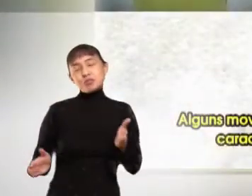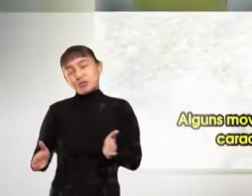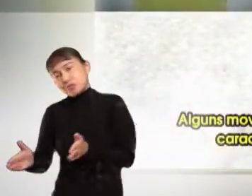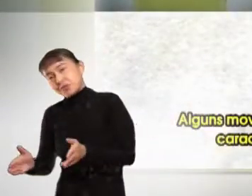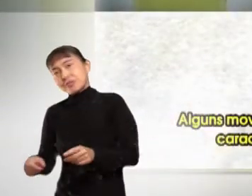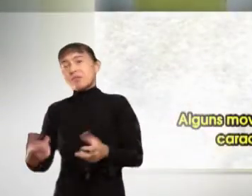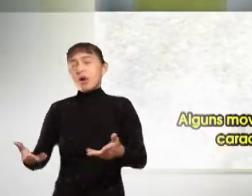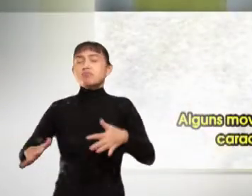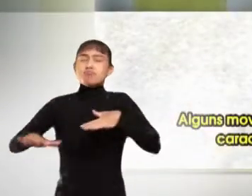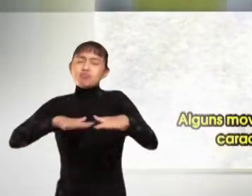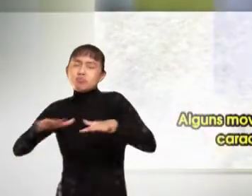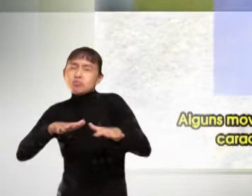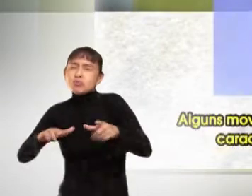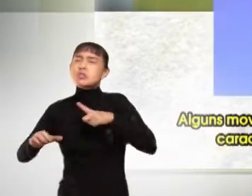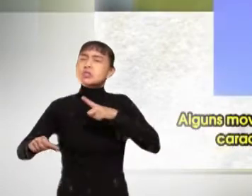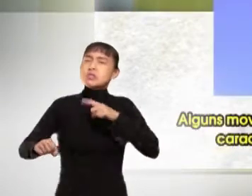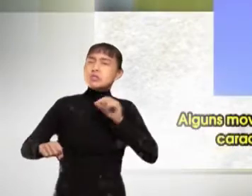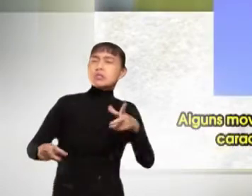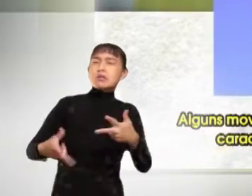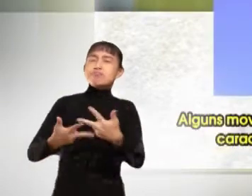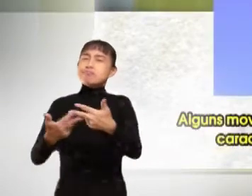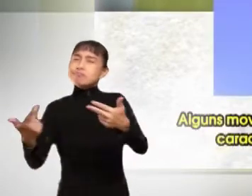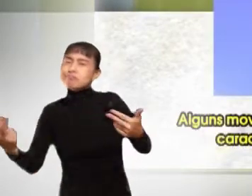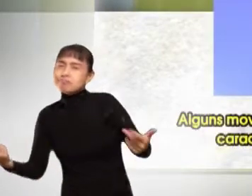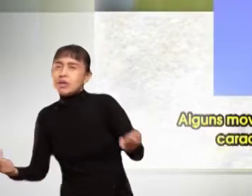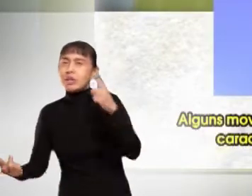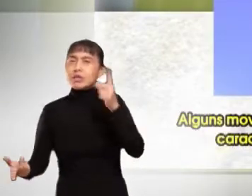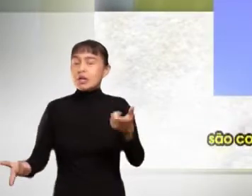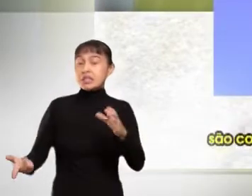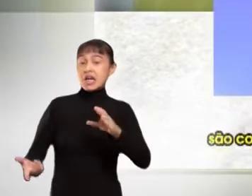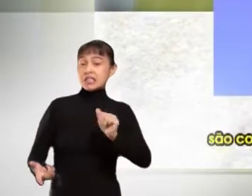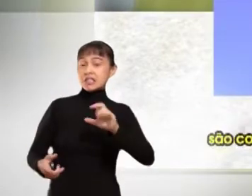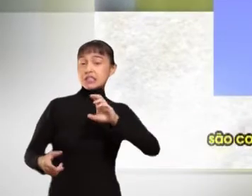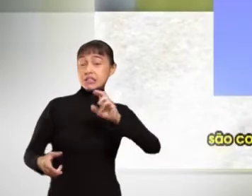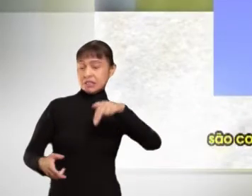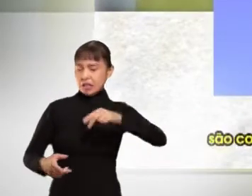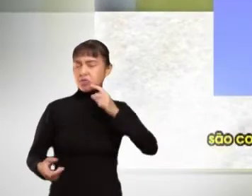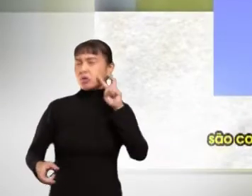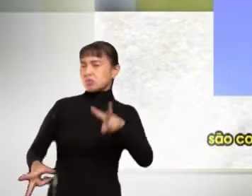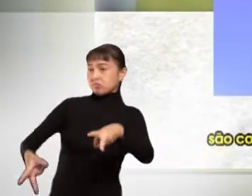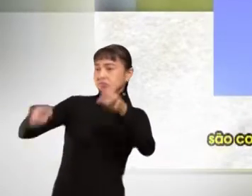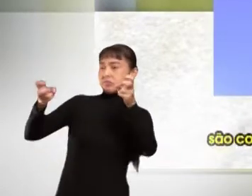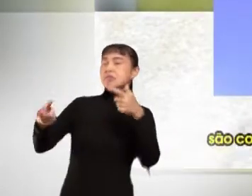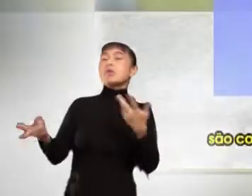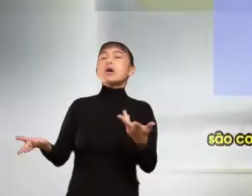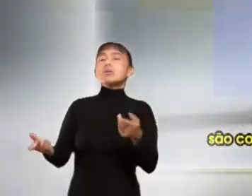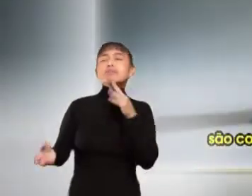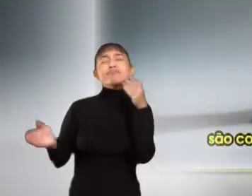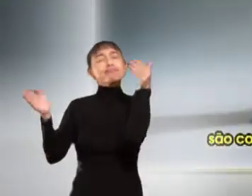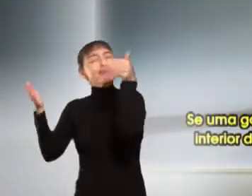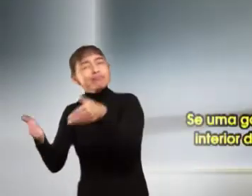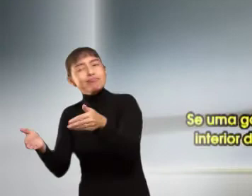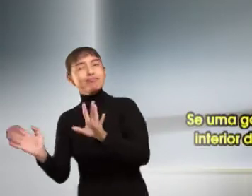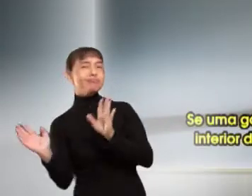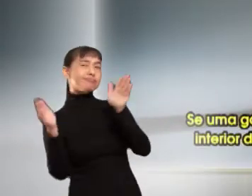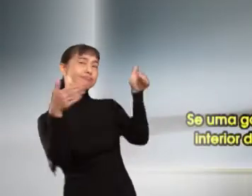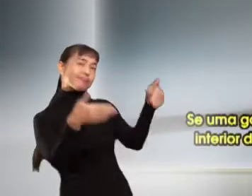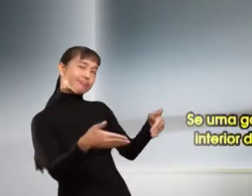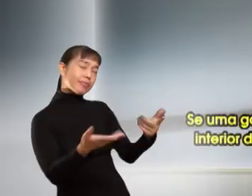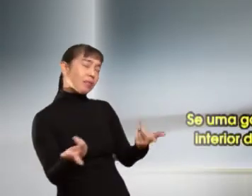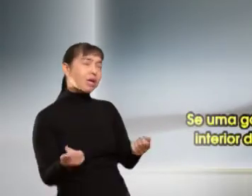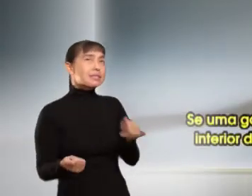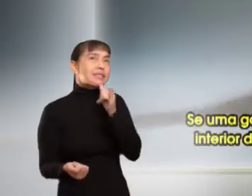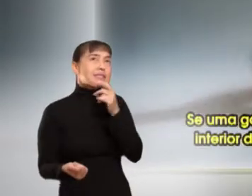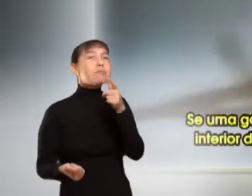Alguns movimentos, em função de suas características cinemáticas, são considerados particulares. Se uma